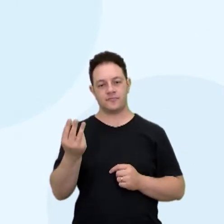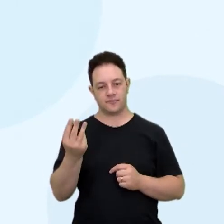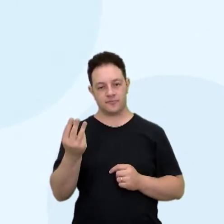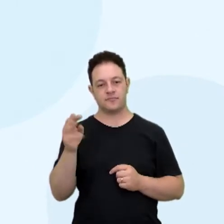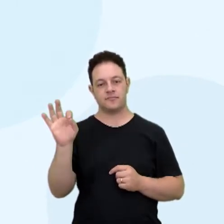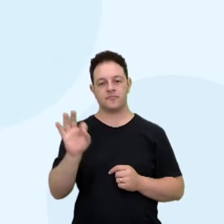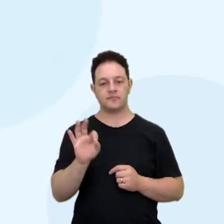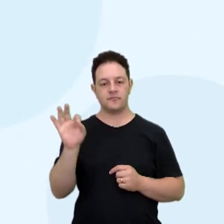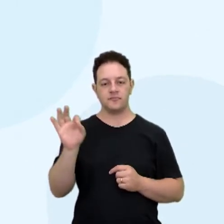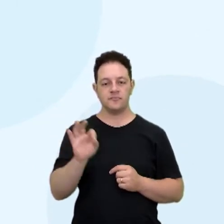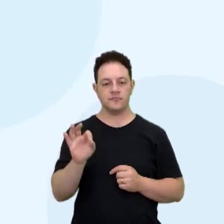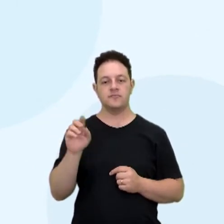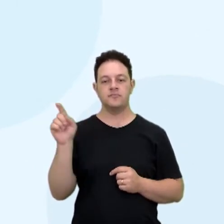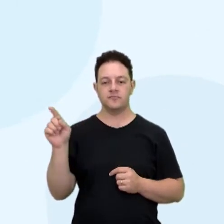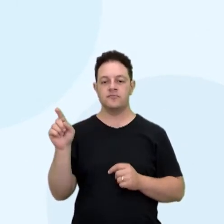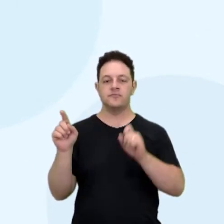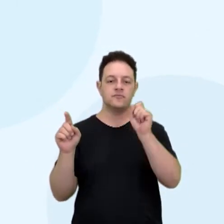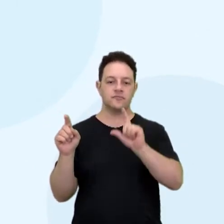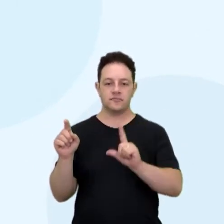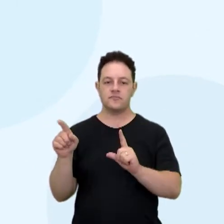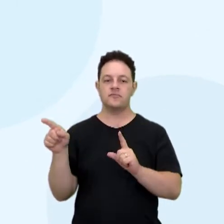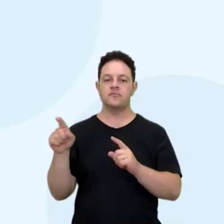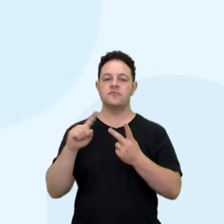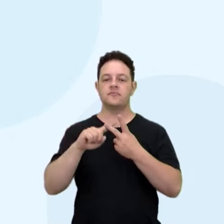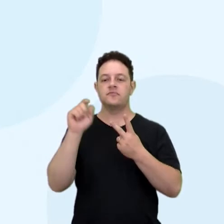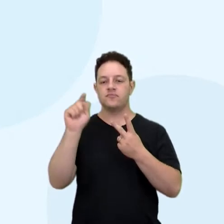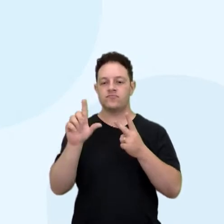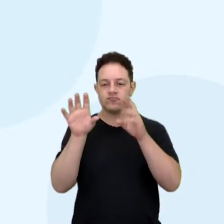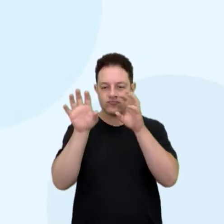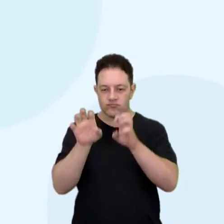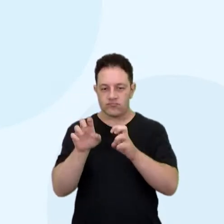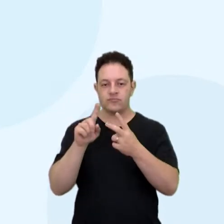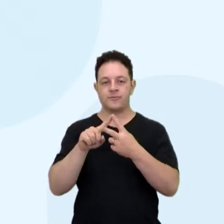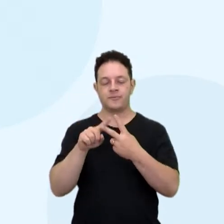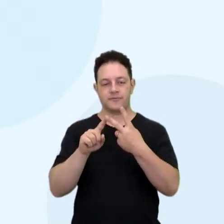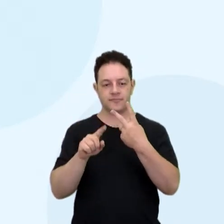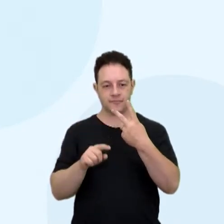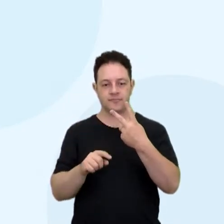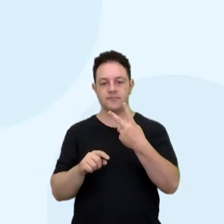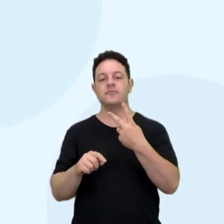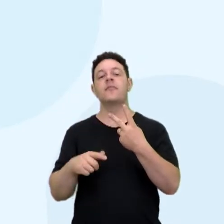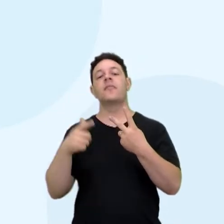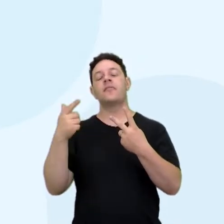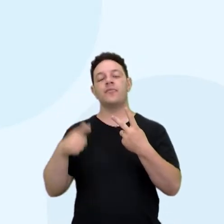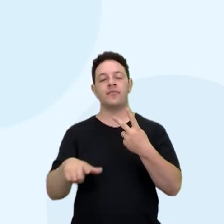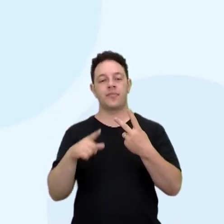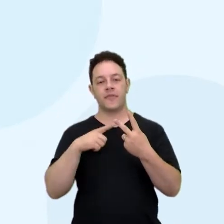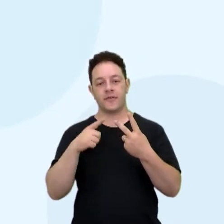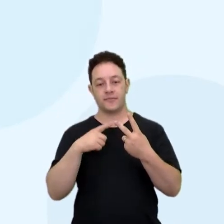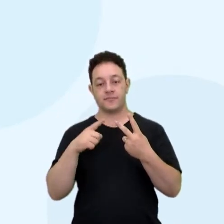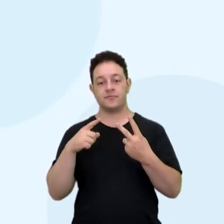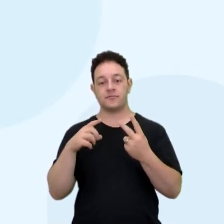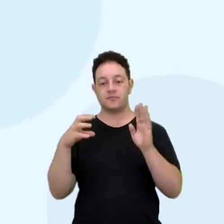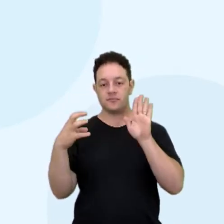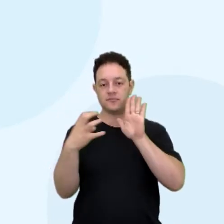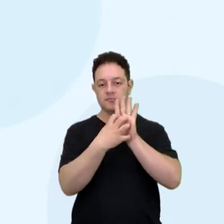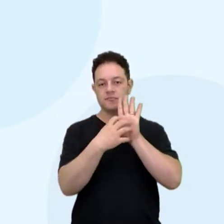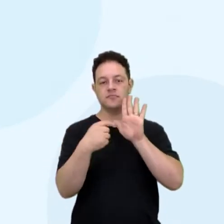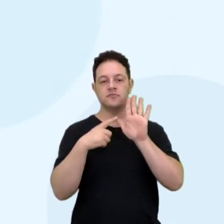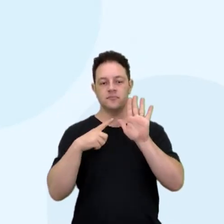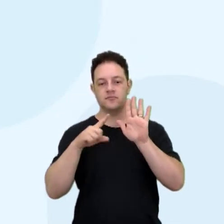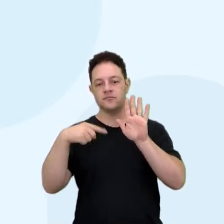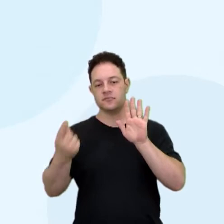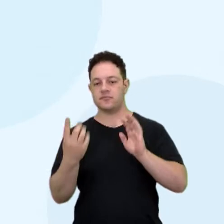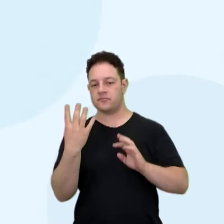3,3%, né? Nas cores azul aí escuro e azul claro. E aí nós temos aí, né, o Centro-Oeste, que vem logo em seguida